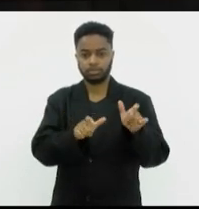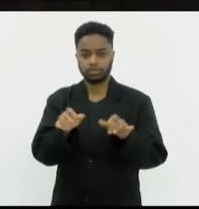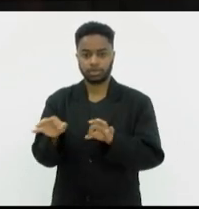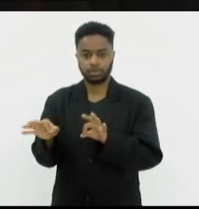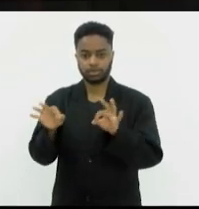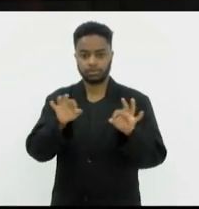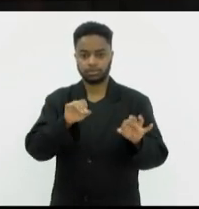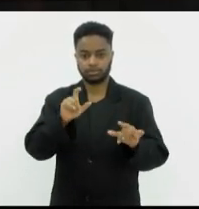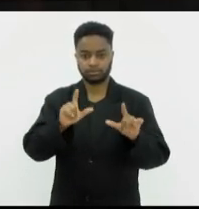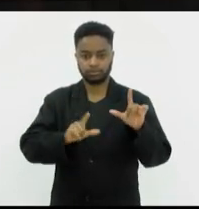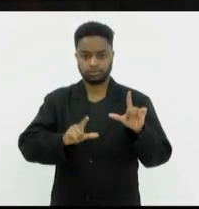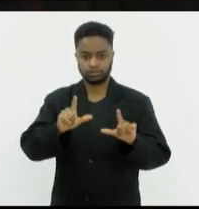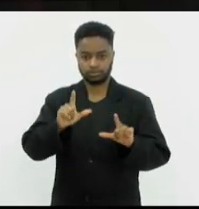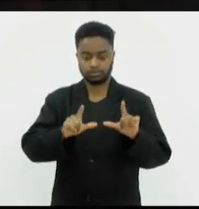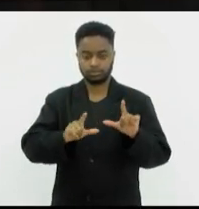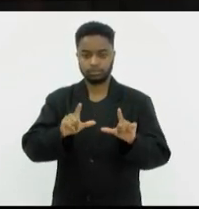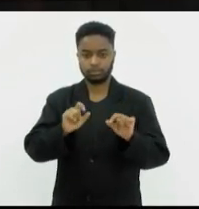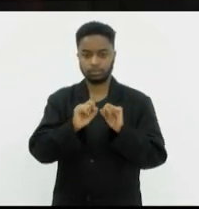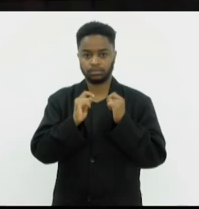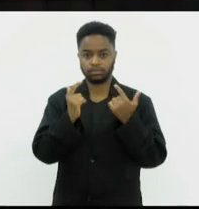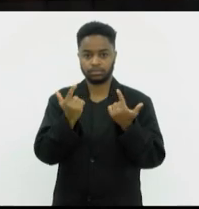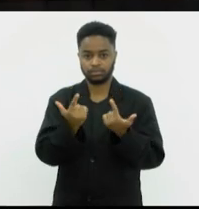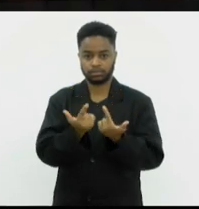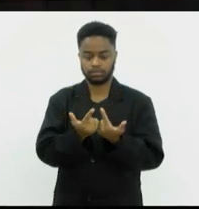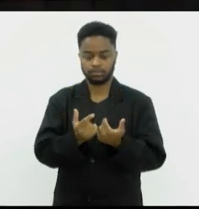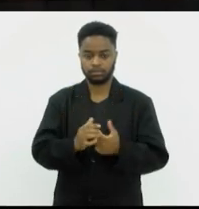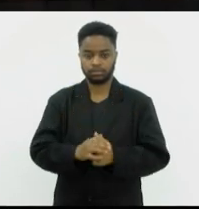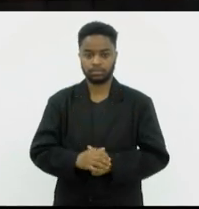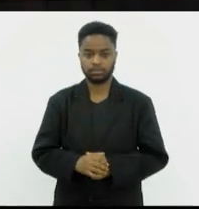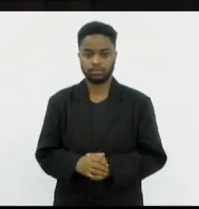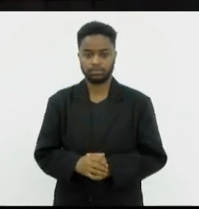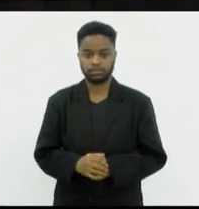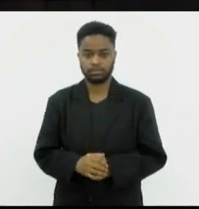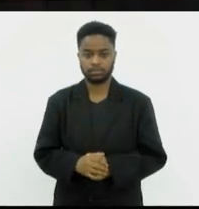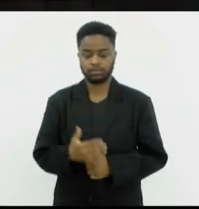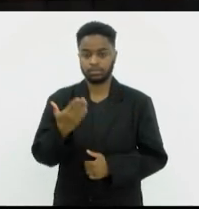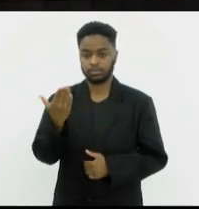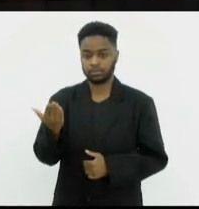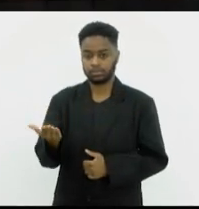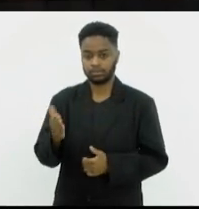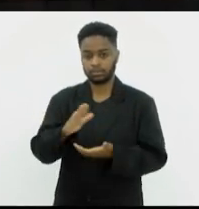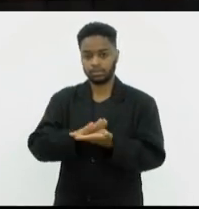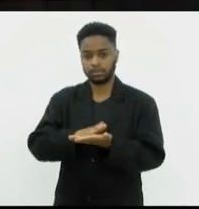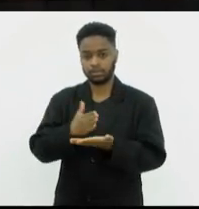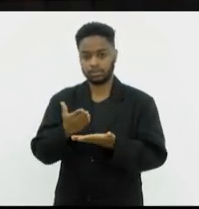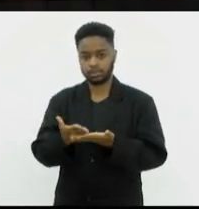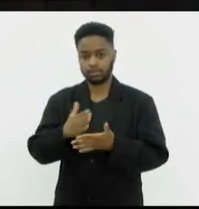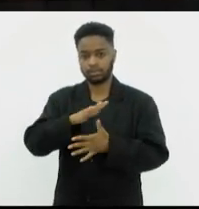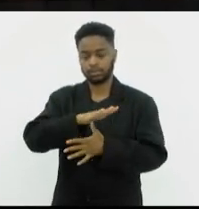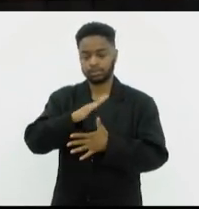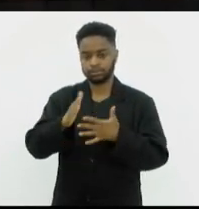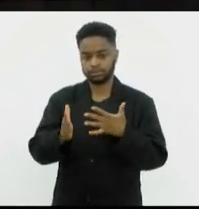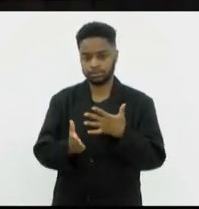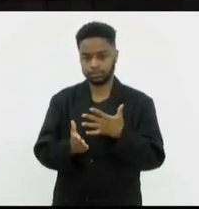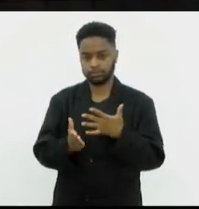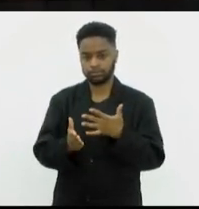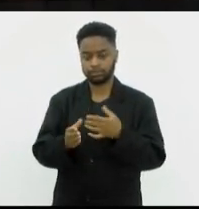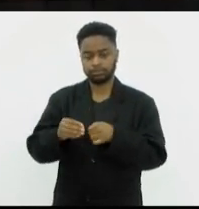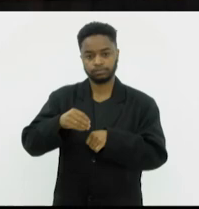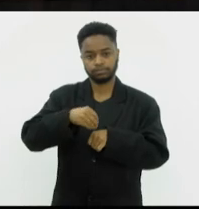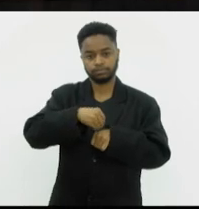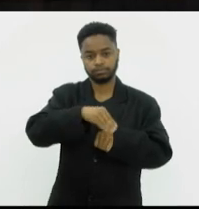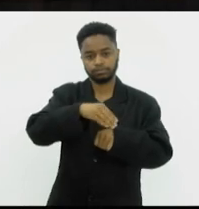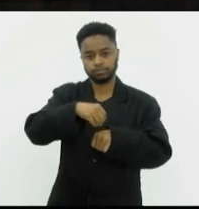telespectadores da nossa TV Alerge, senhor intérprete da língua de